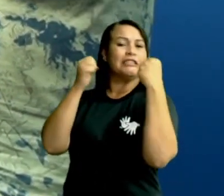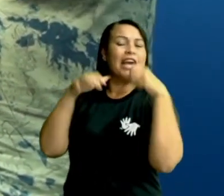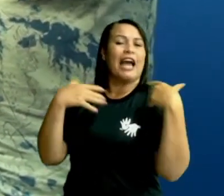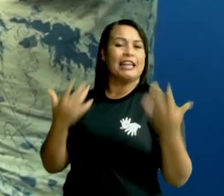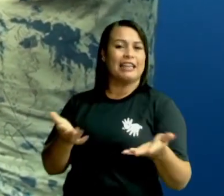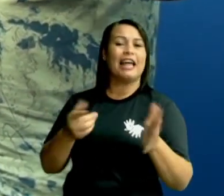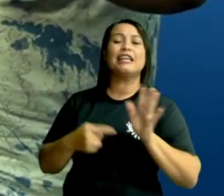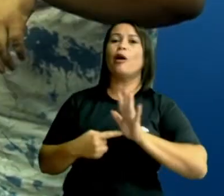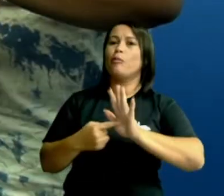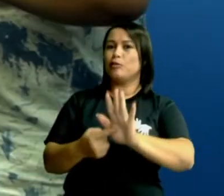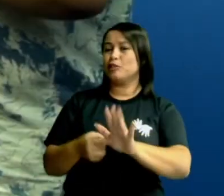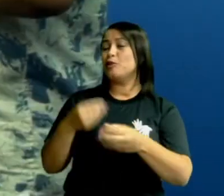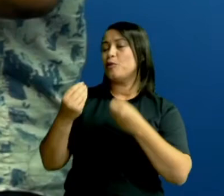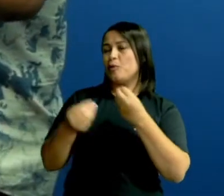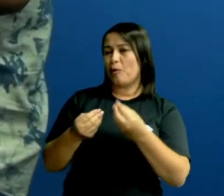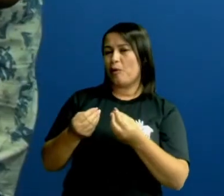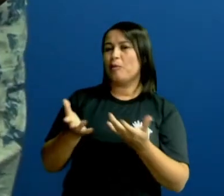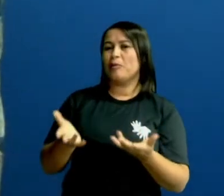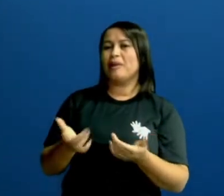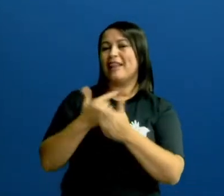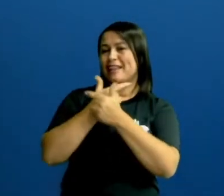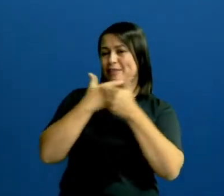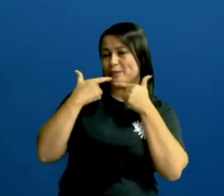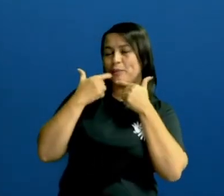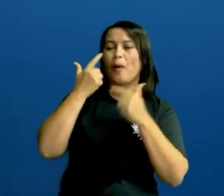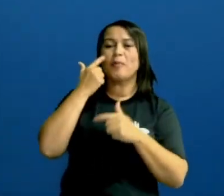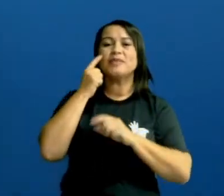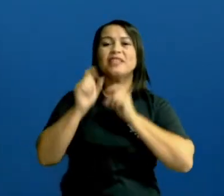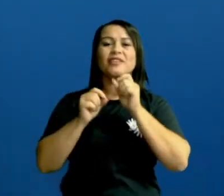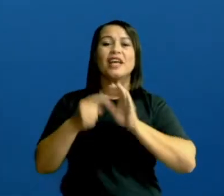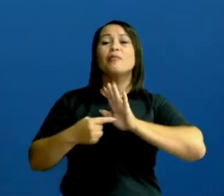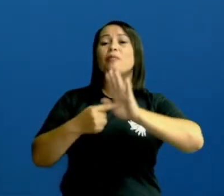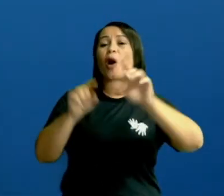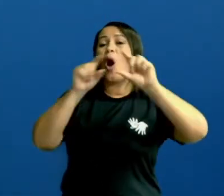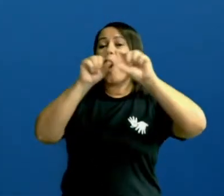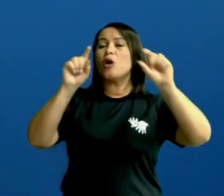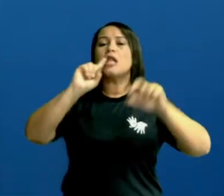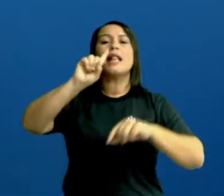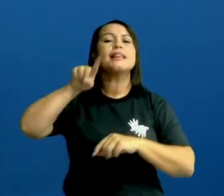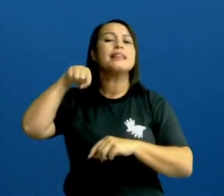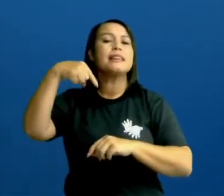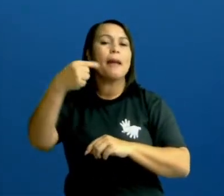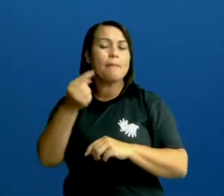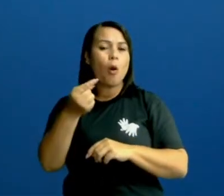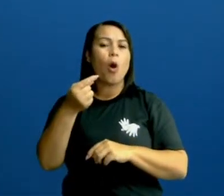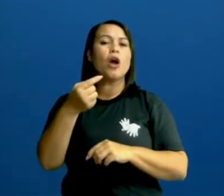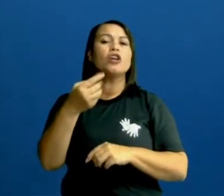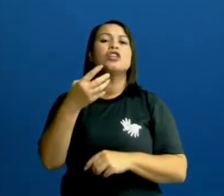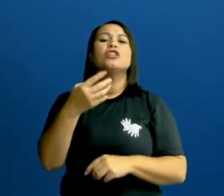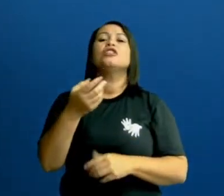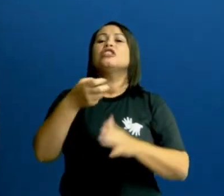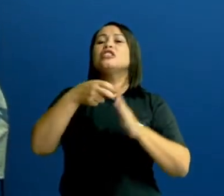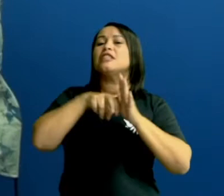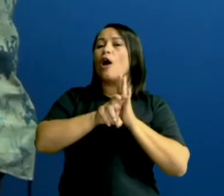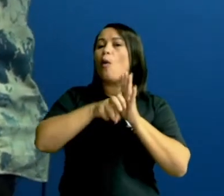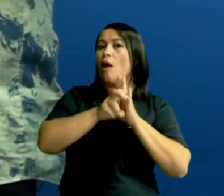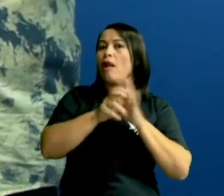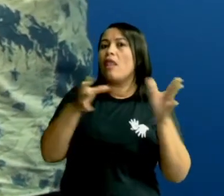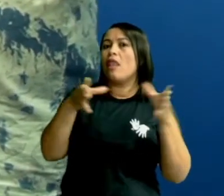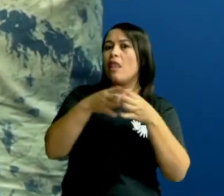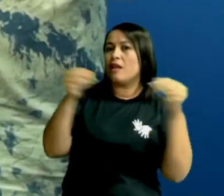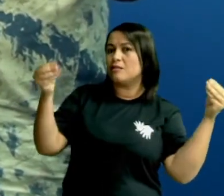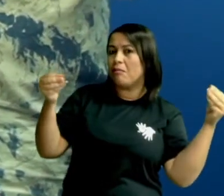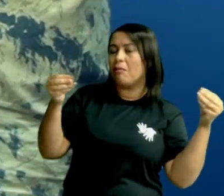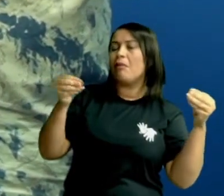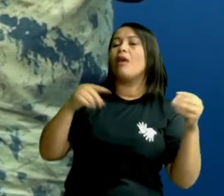frase através do humor. Então, esse meme, ele diz o seguinte enunciado: depois da quarentena. Percebam que